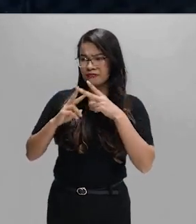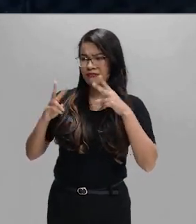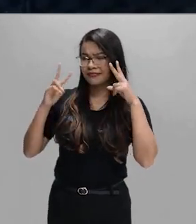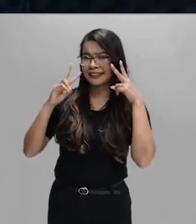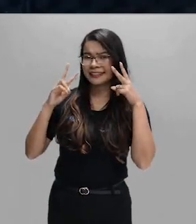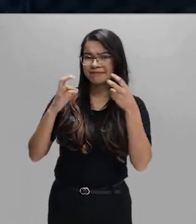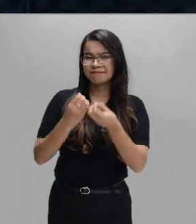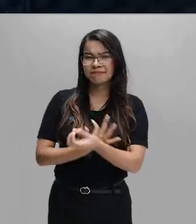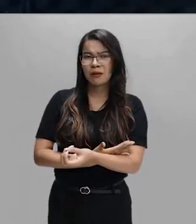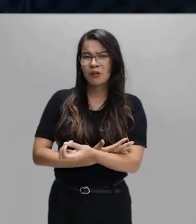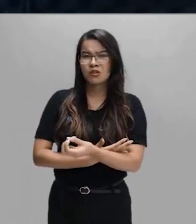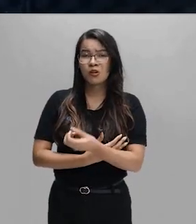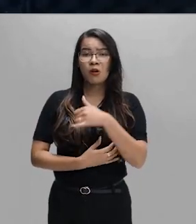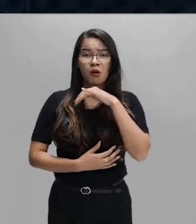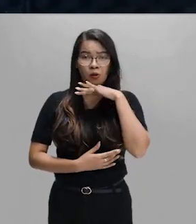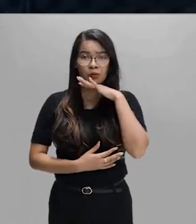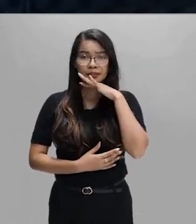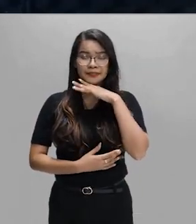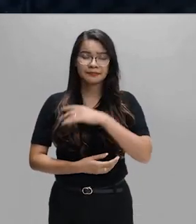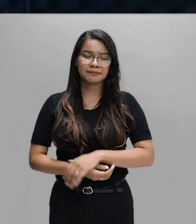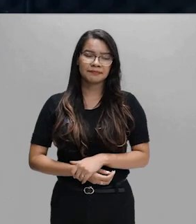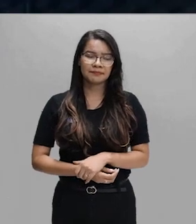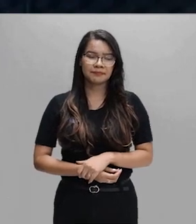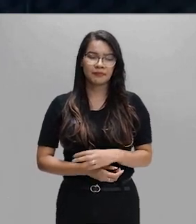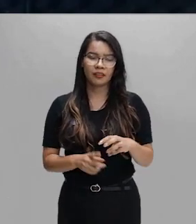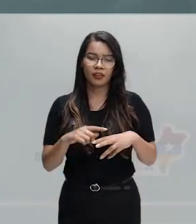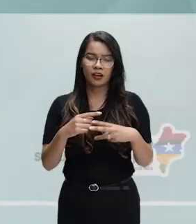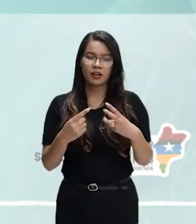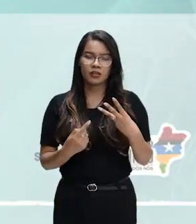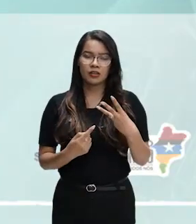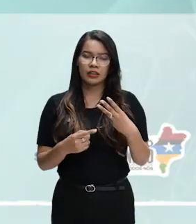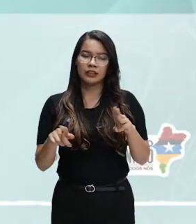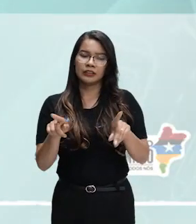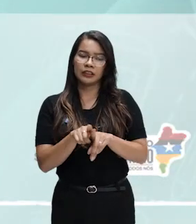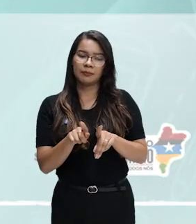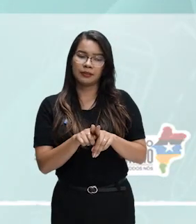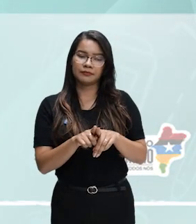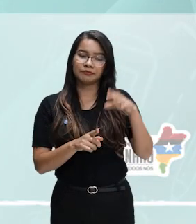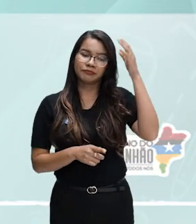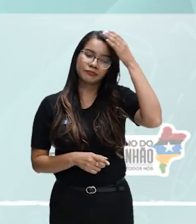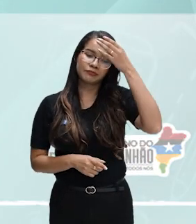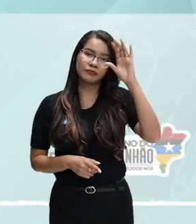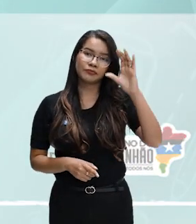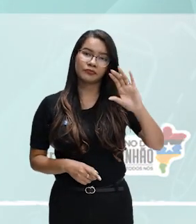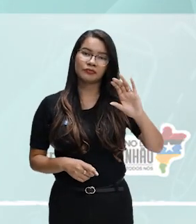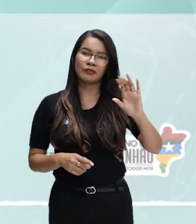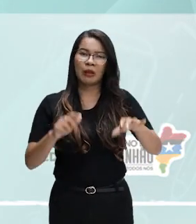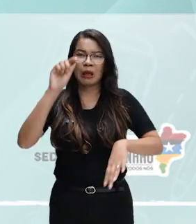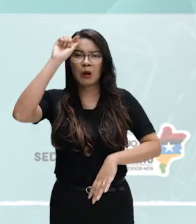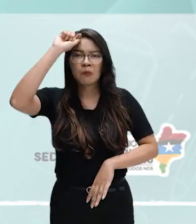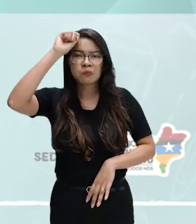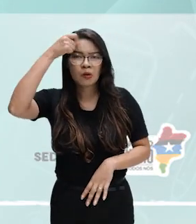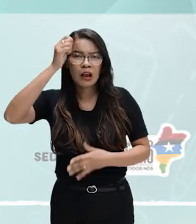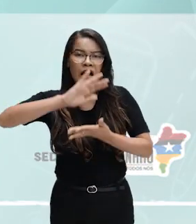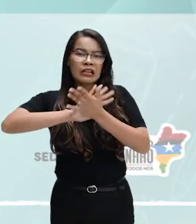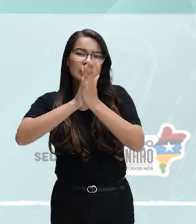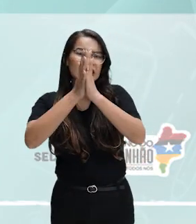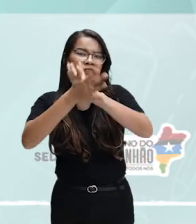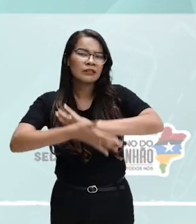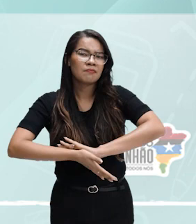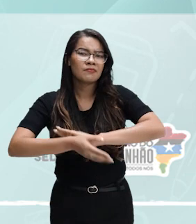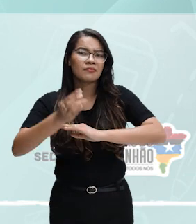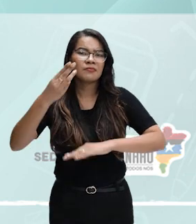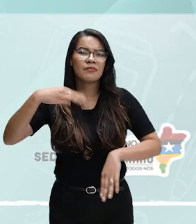ok? Outro, fatores culturais como a discriminação racial, o racismo, o machismo, o sexismo,